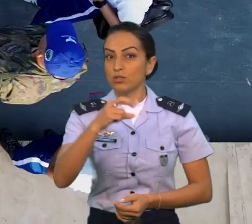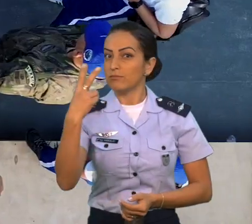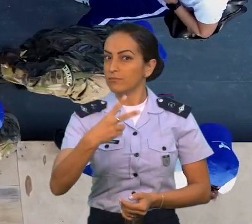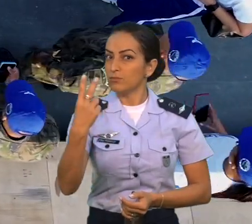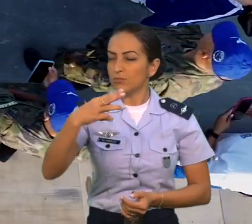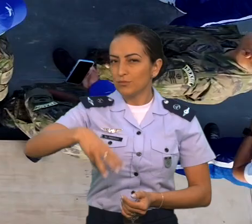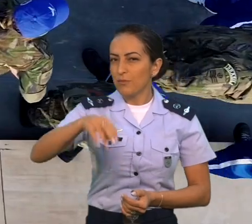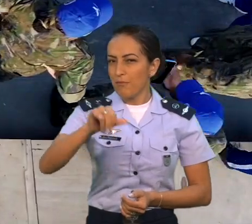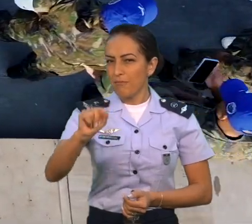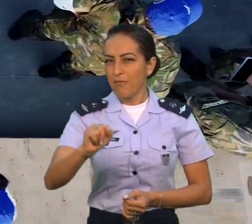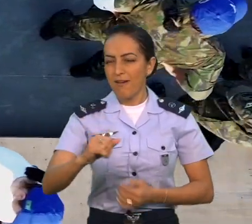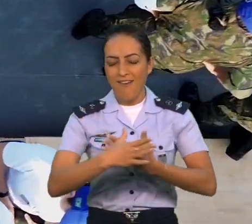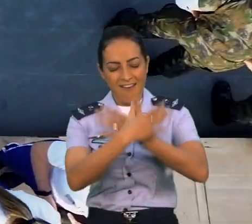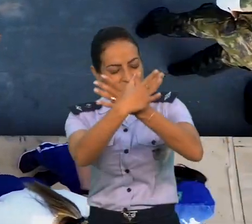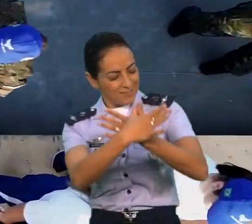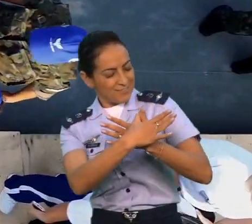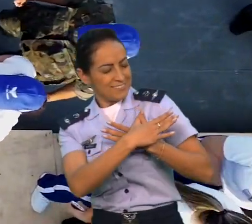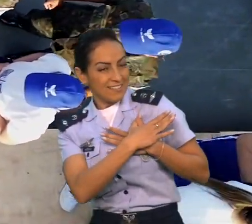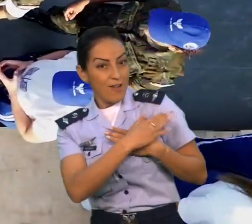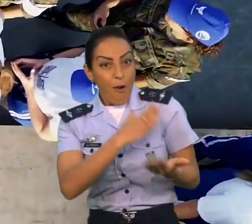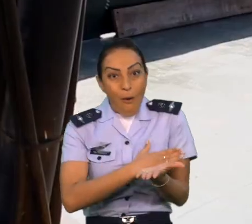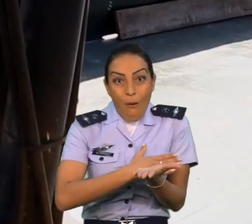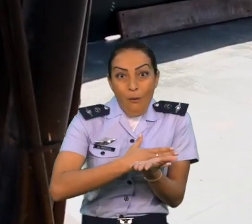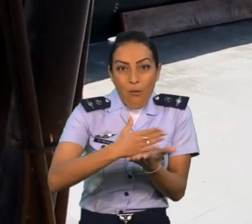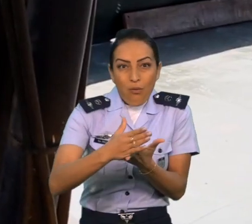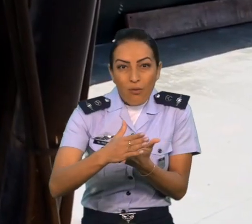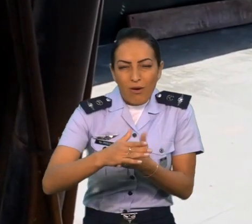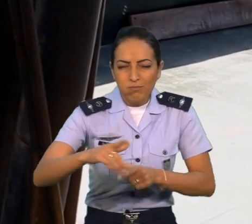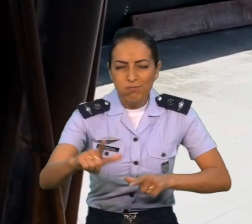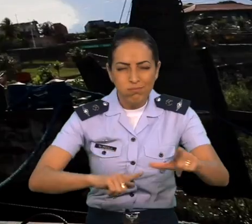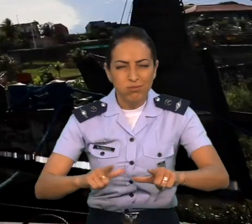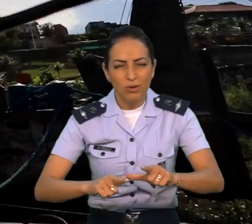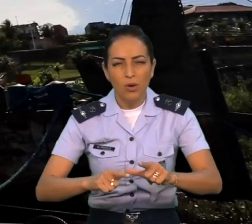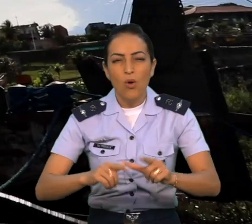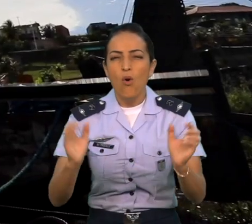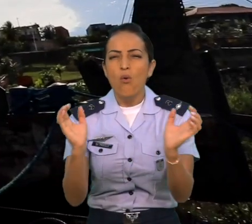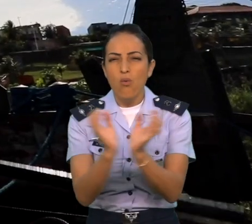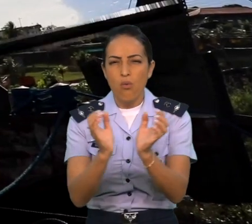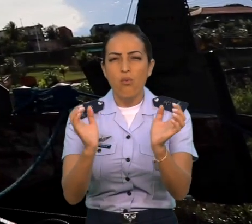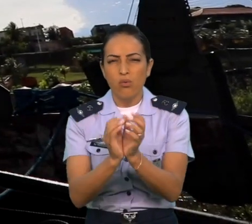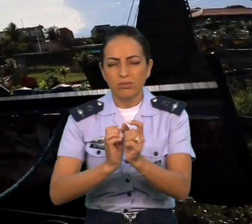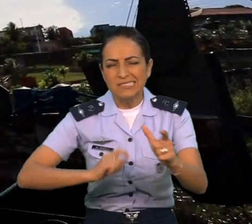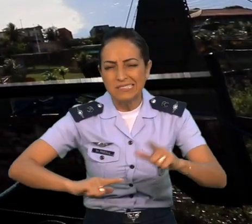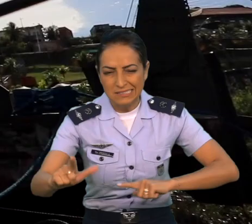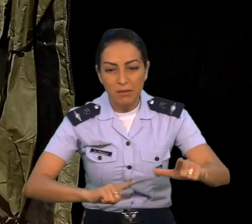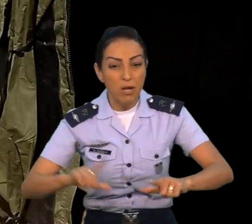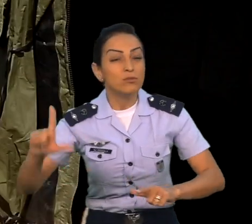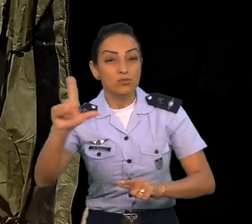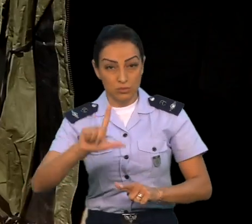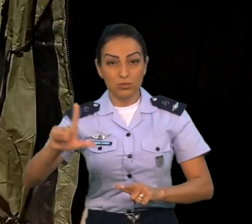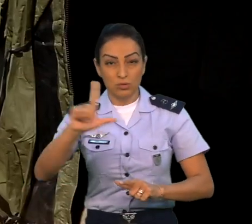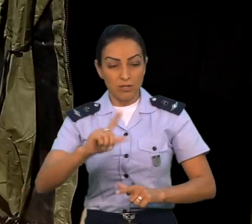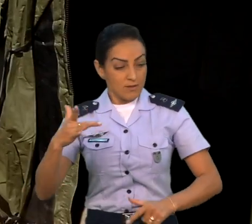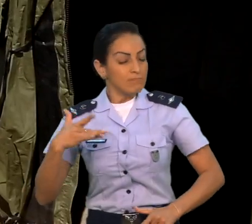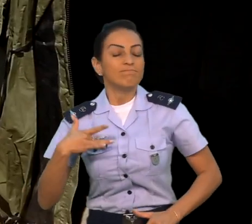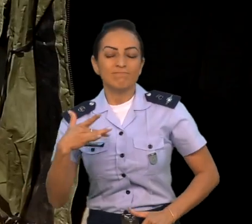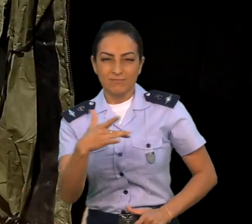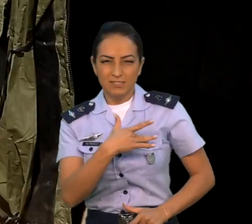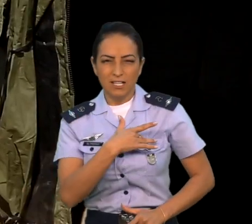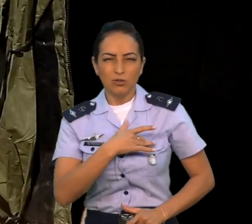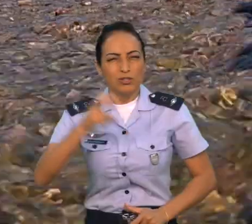de maio, a Força Aérea deu início ao exercício de campanha de emprego, de logística, saúde